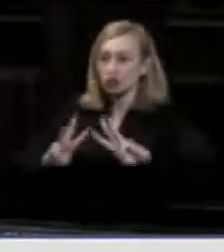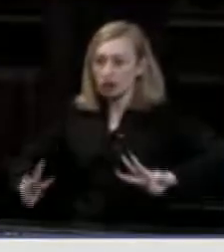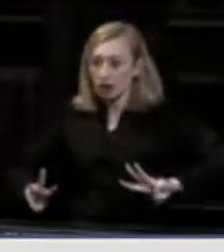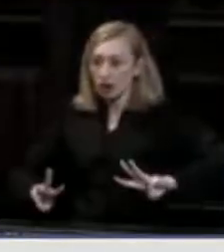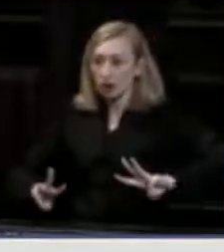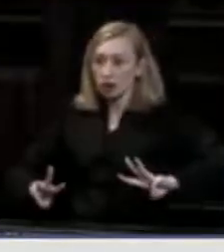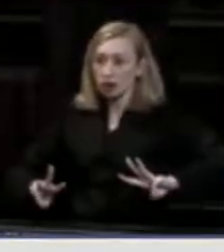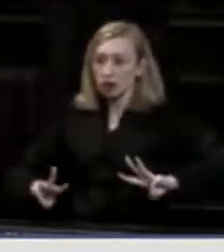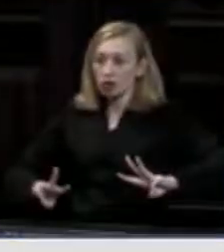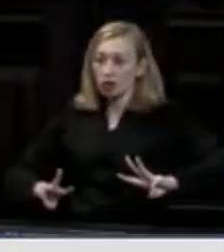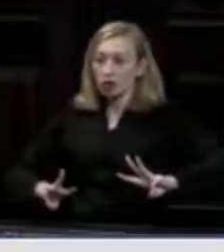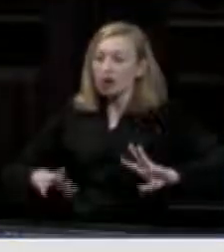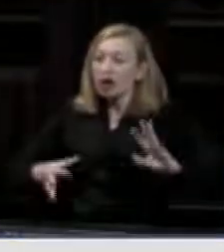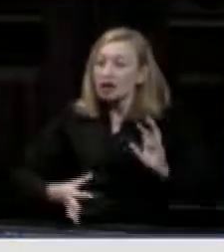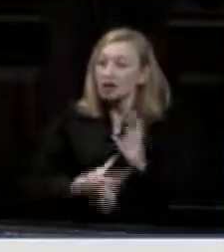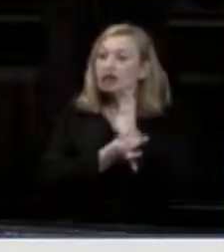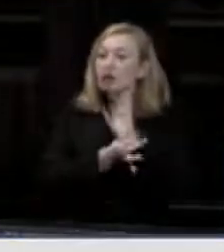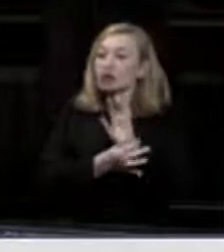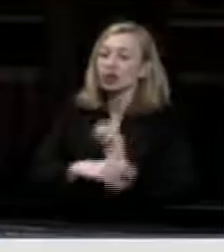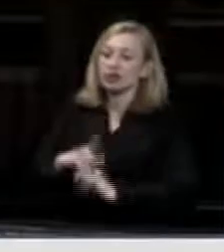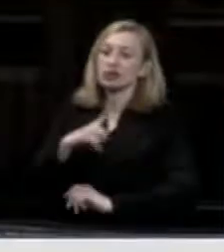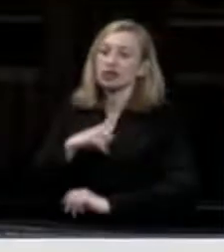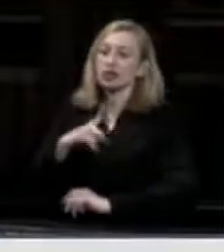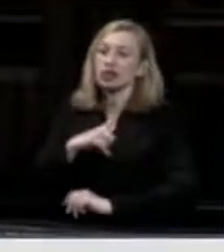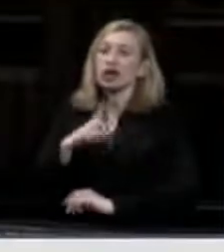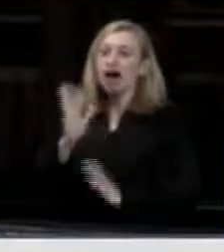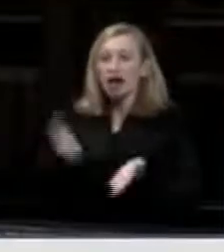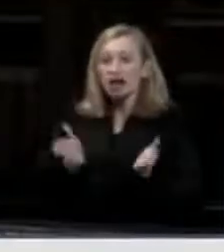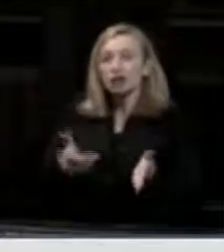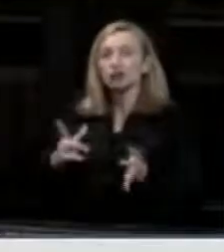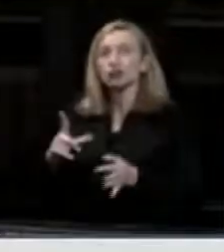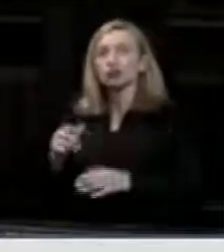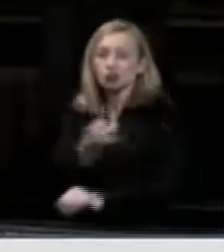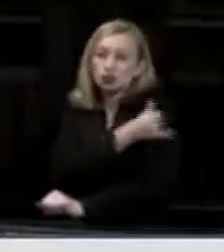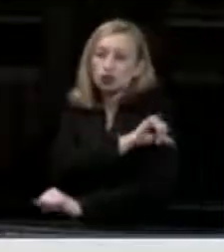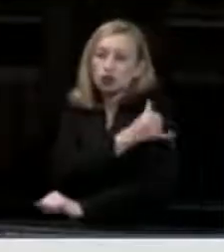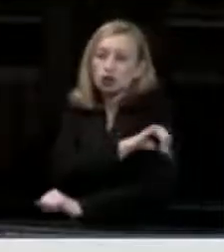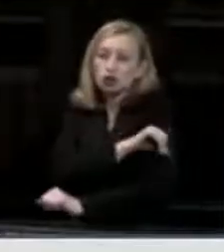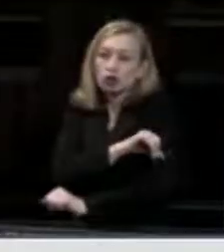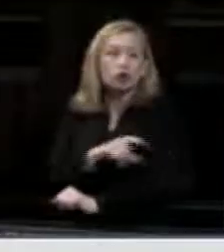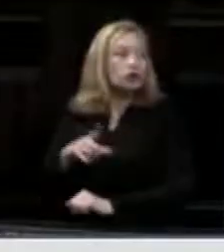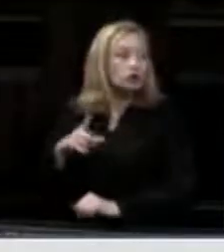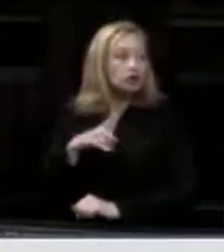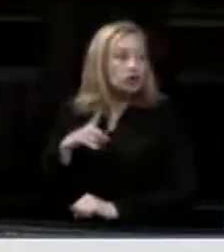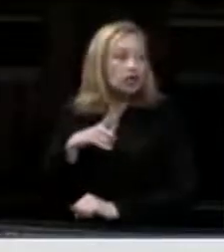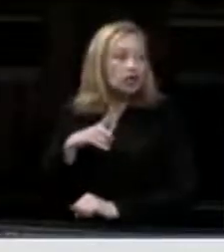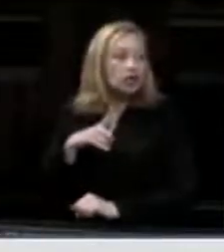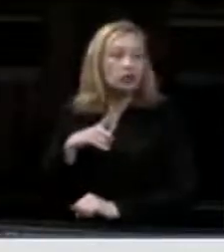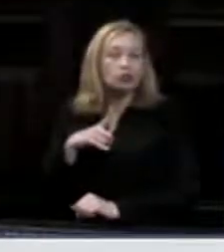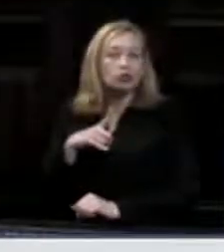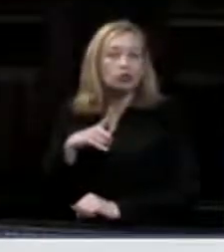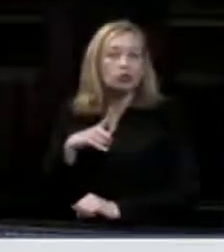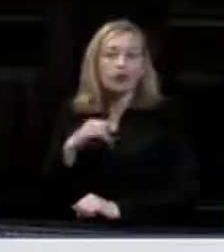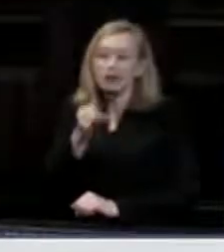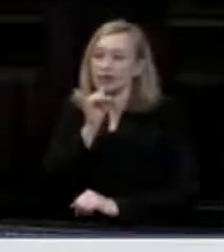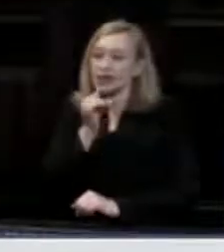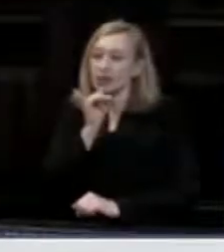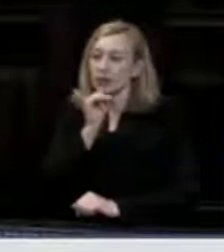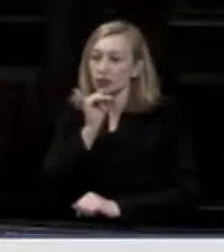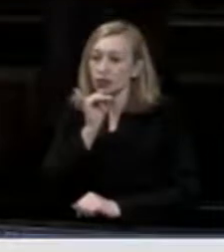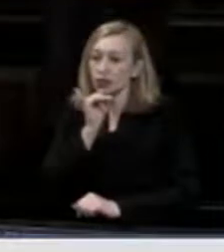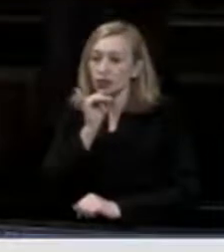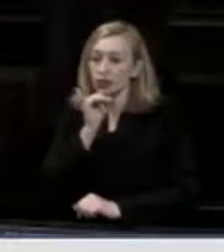Aqui no Rio de Janeiro, temos o exemplo do ícone cultural do nosso